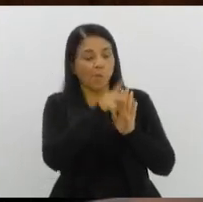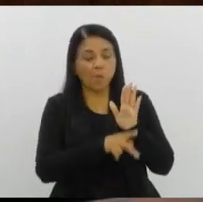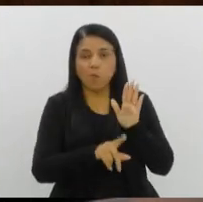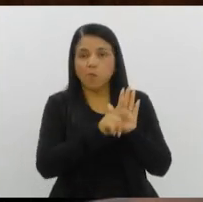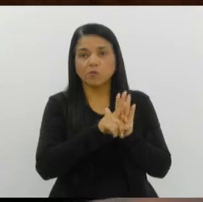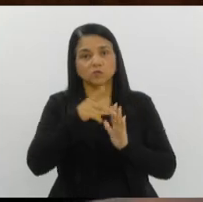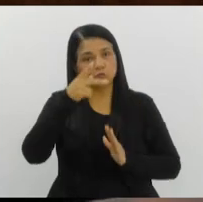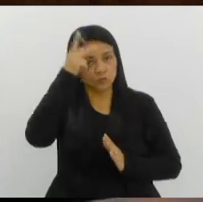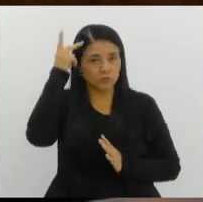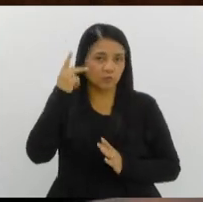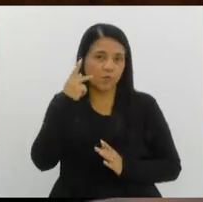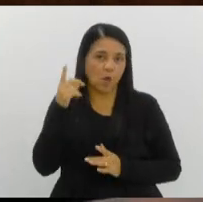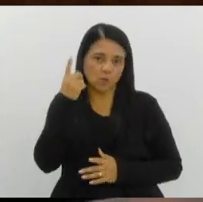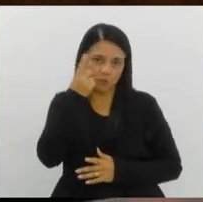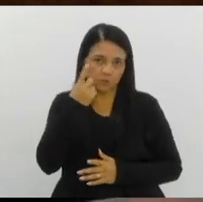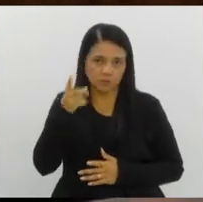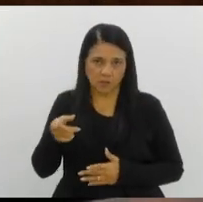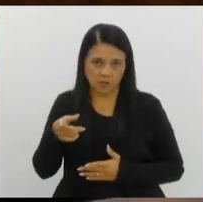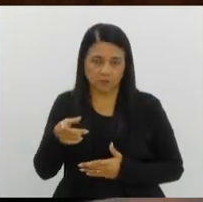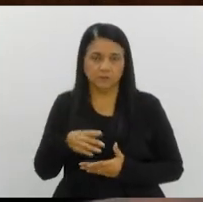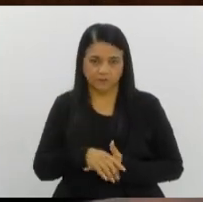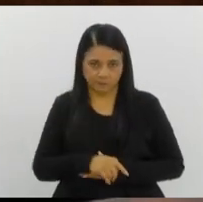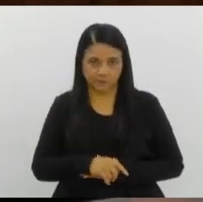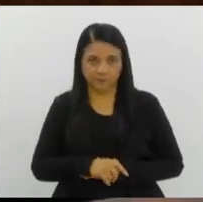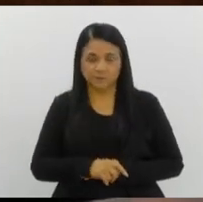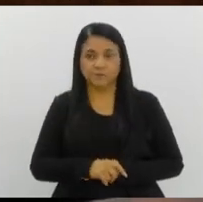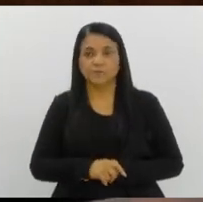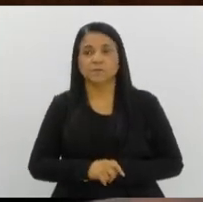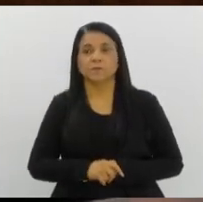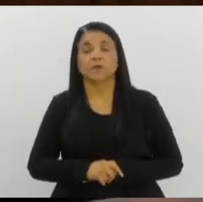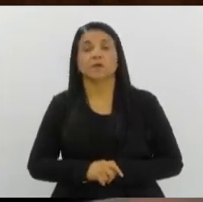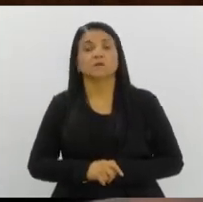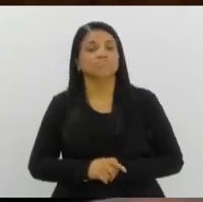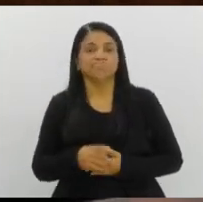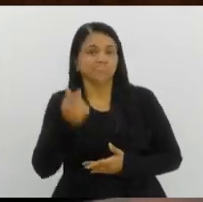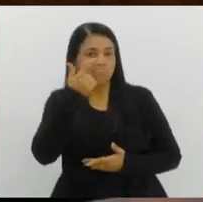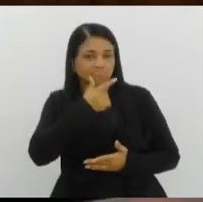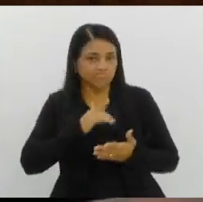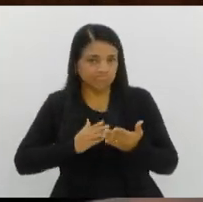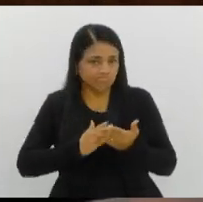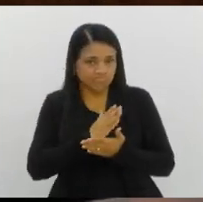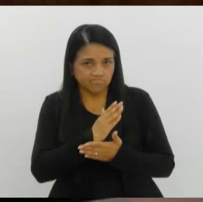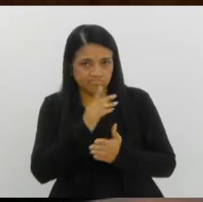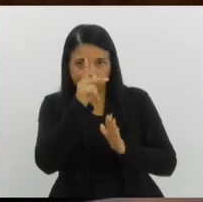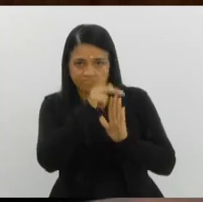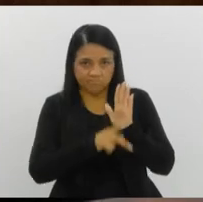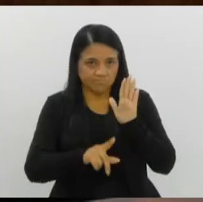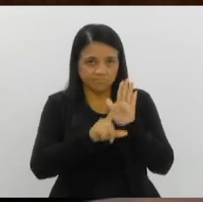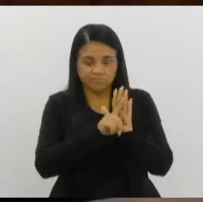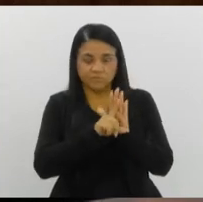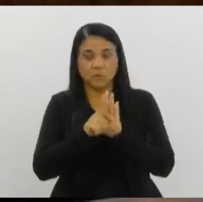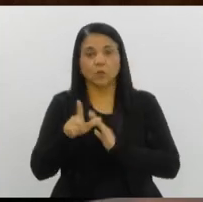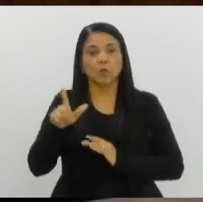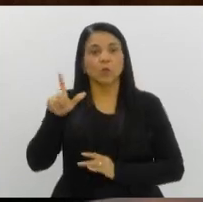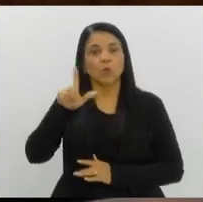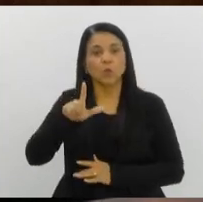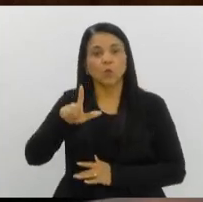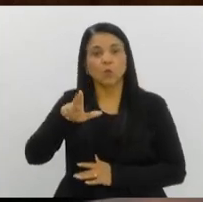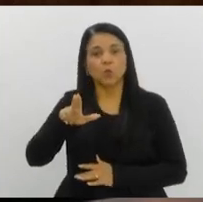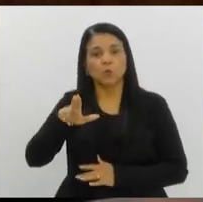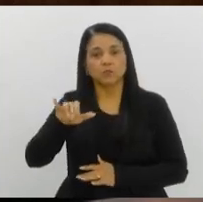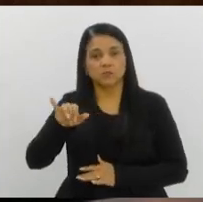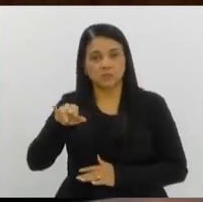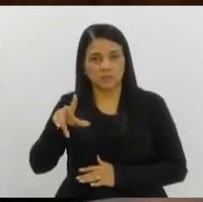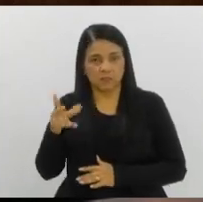taxa as bebidas açucaradas. Também não conseguimos aprovar o projeto da deputada Lucinha sobre a